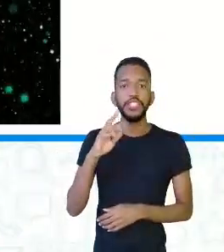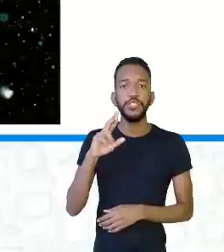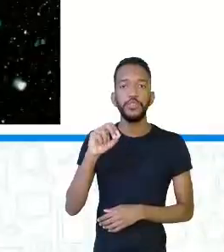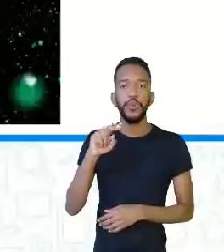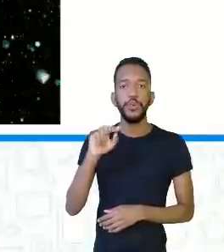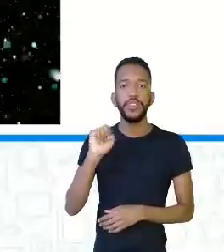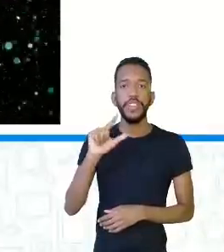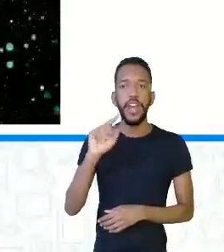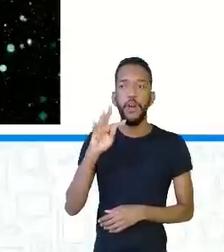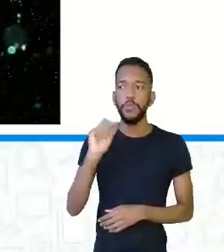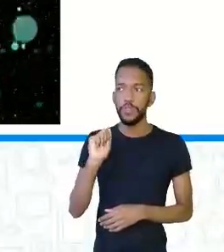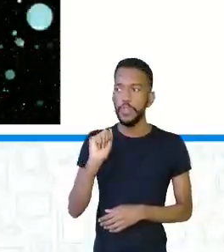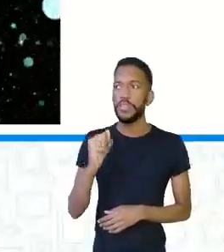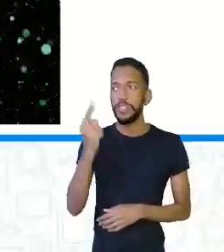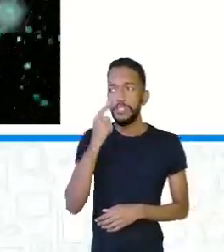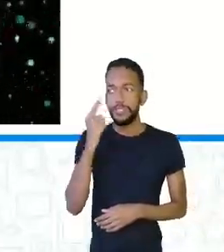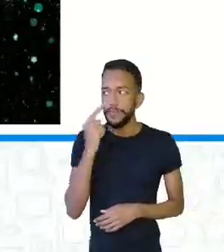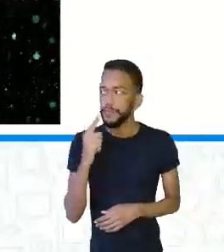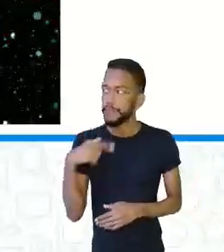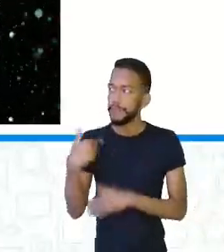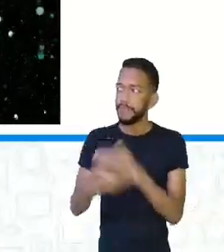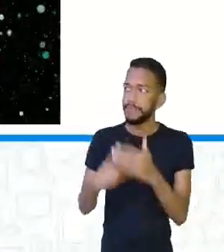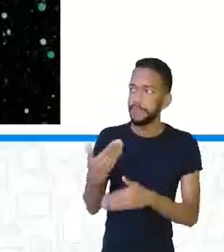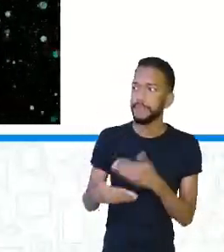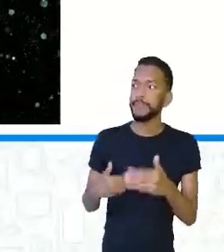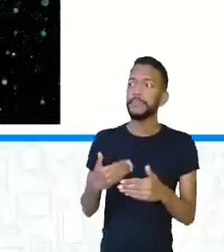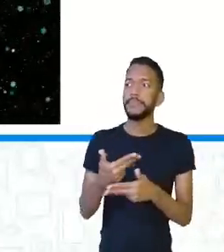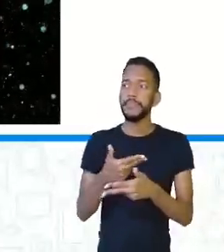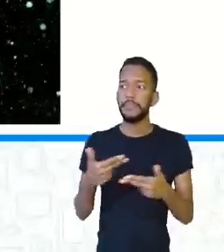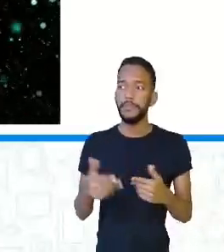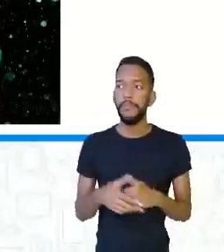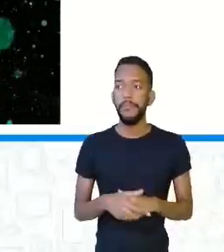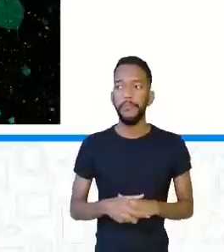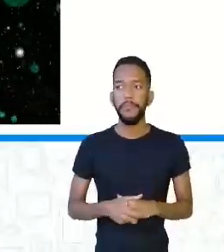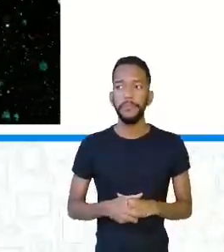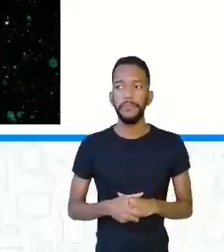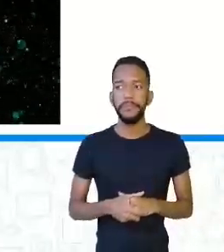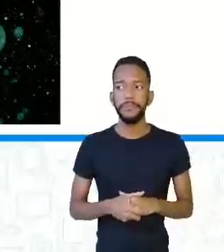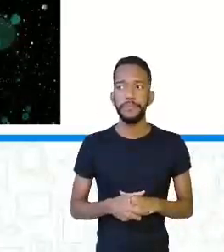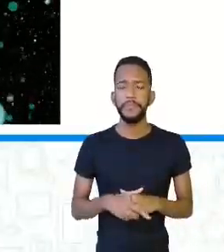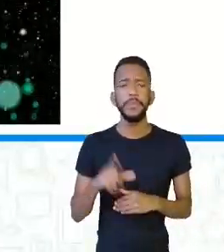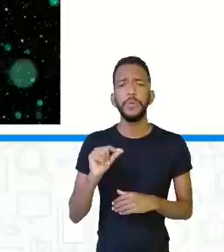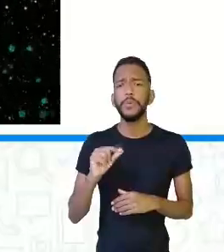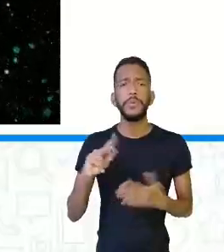passeio lá pelo planeta Terra. Então, o que é que acontece?